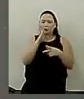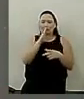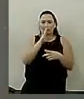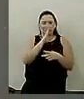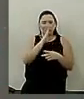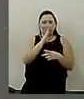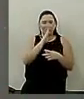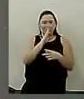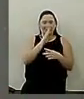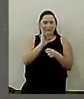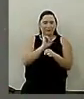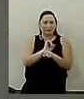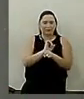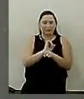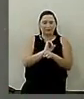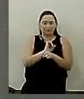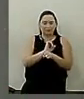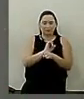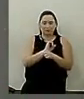d'água.